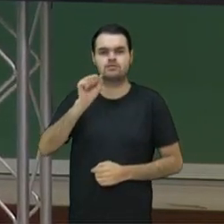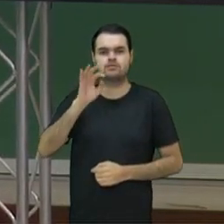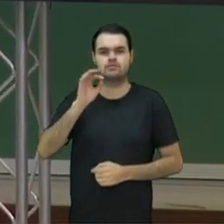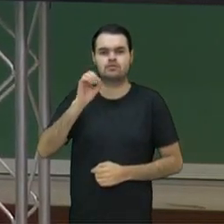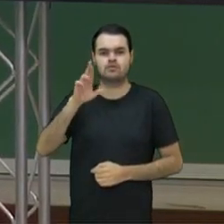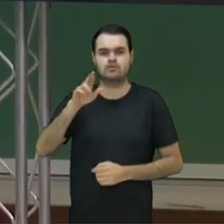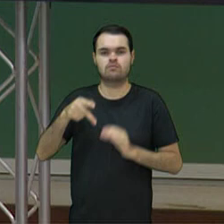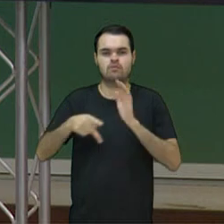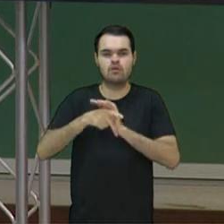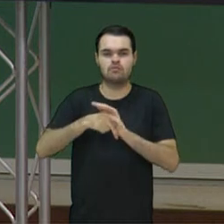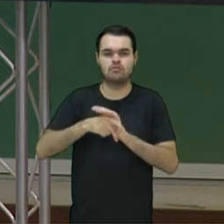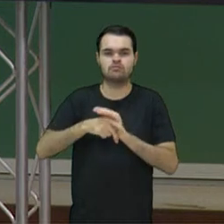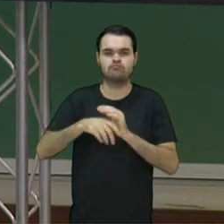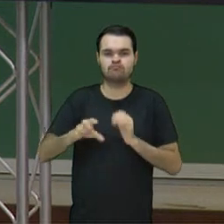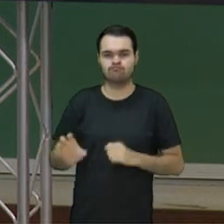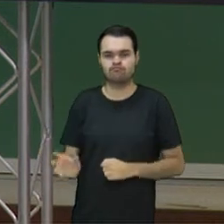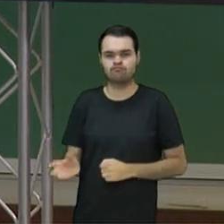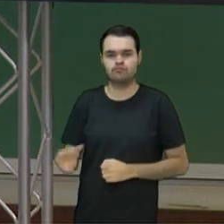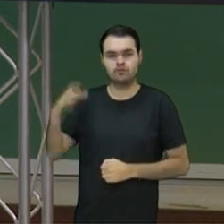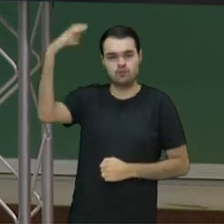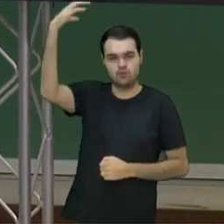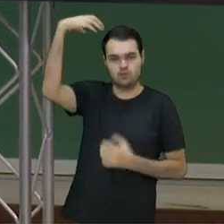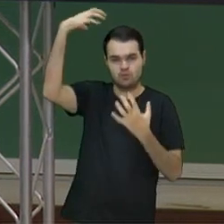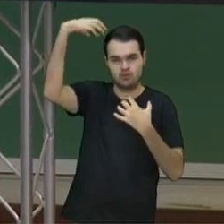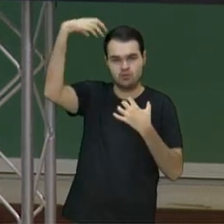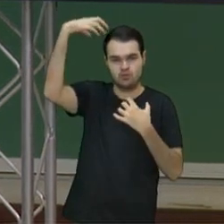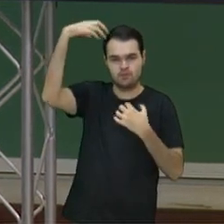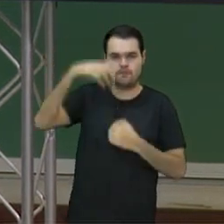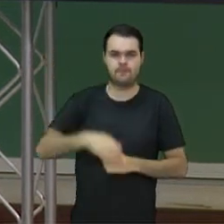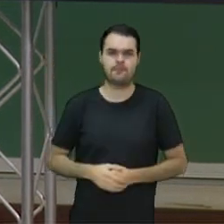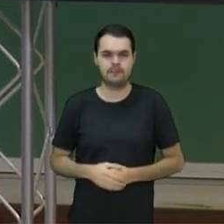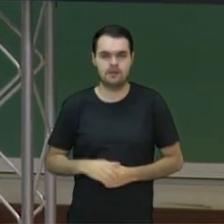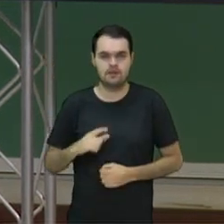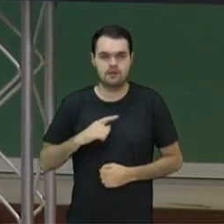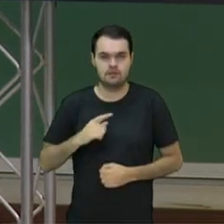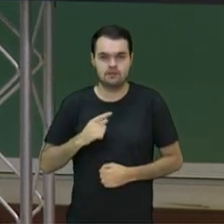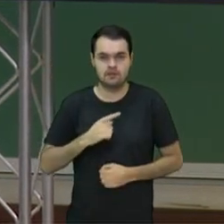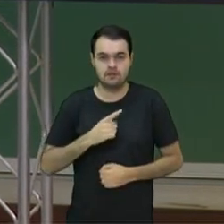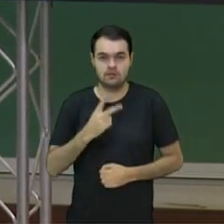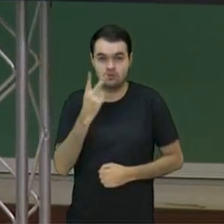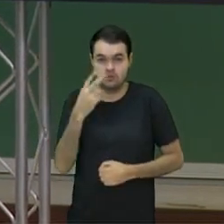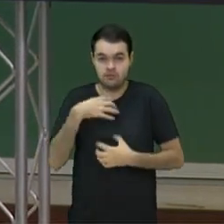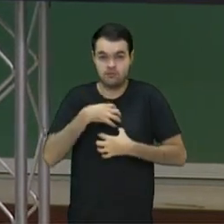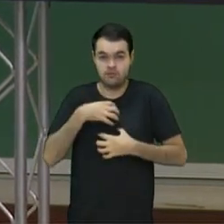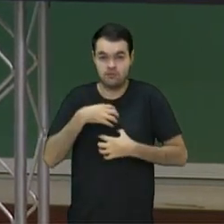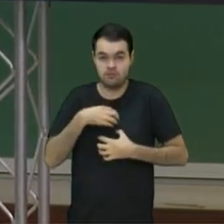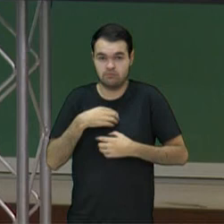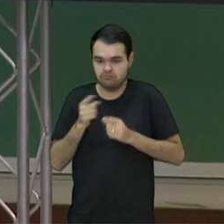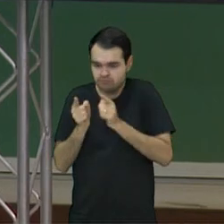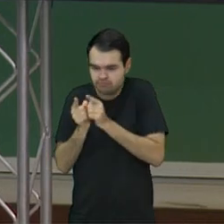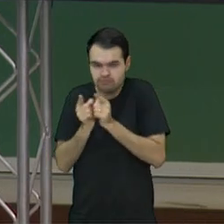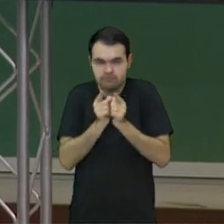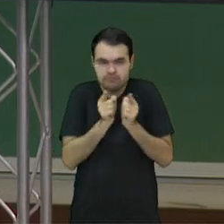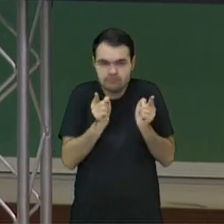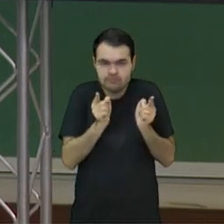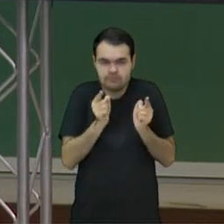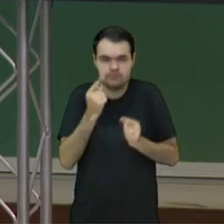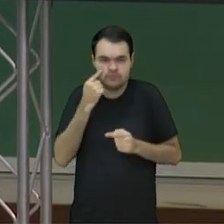chuveiro. Temos dois comprimentos de resistência do chuveiro aqui